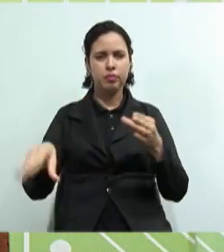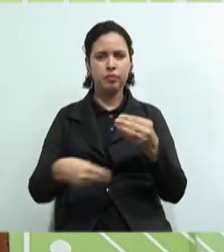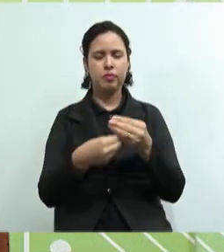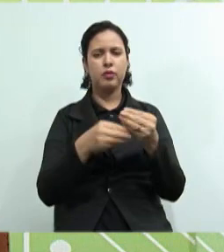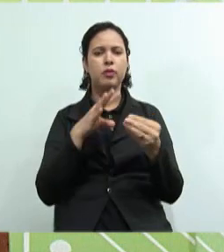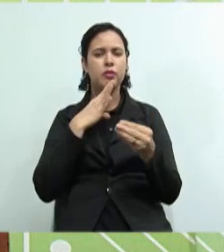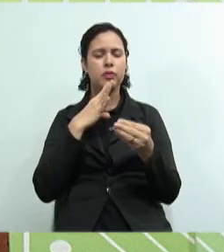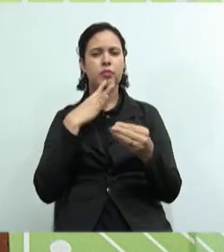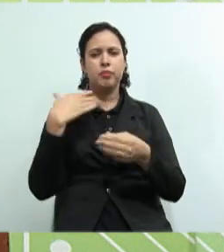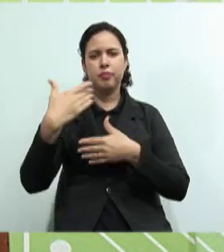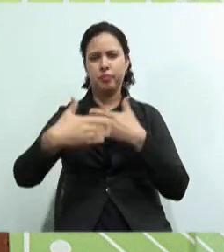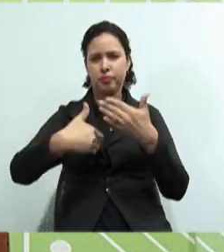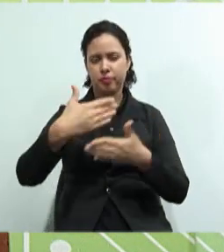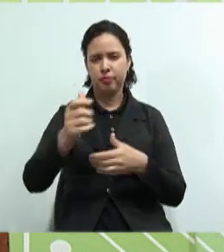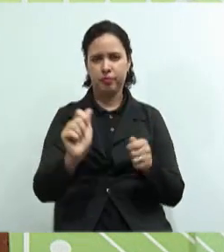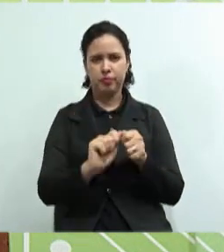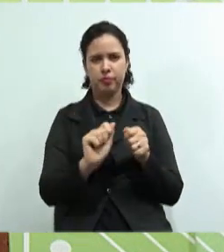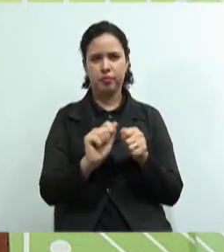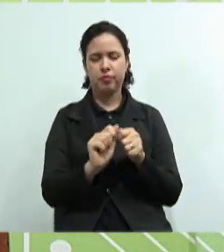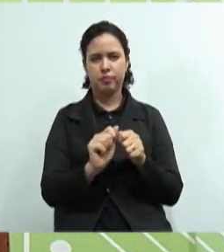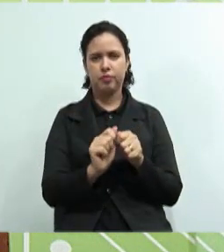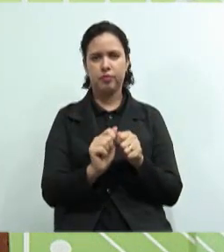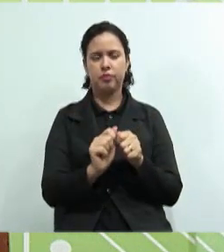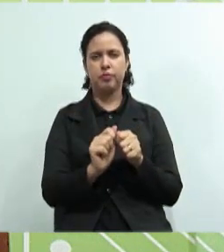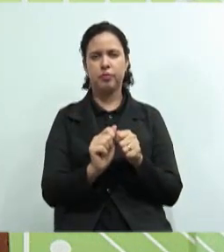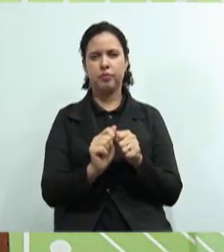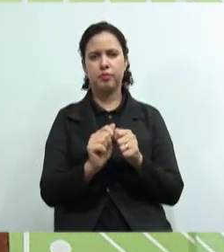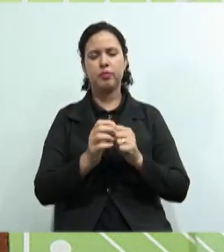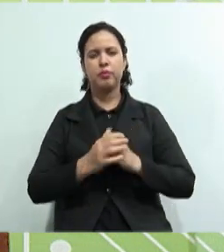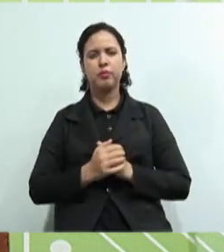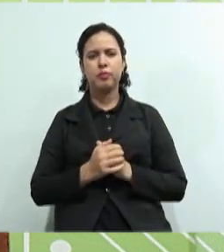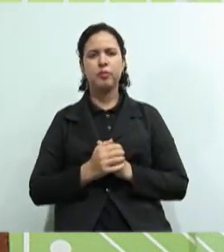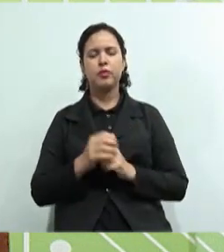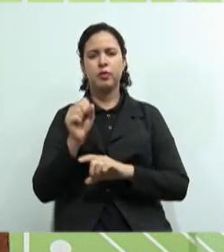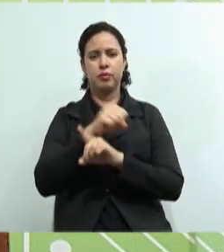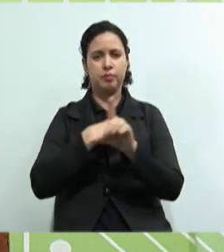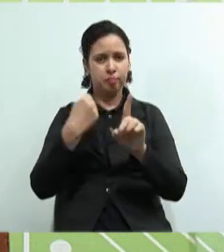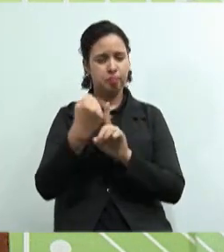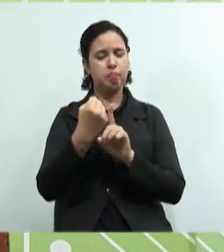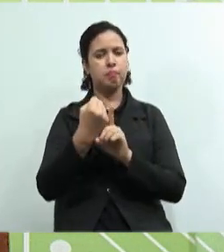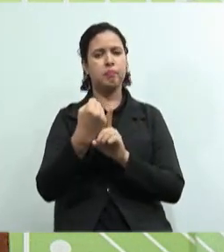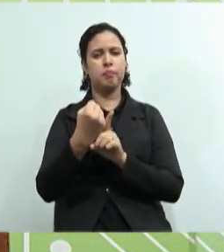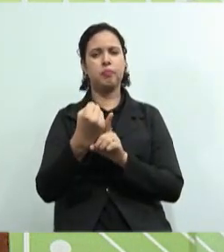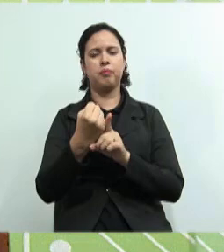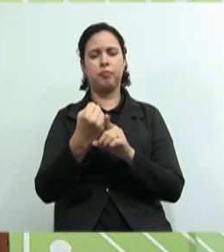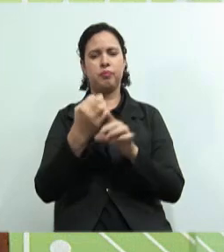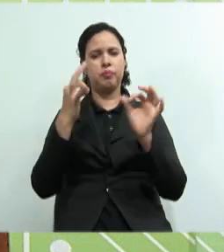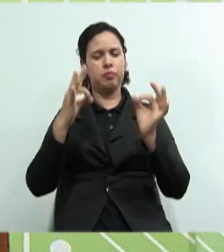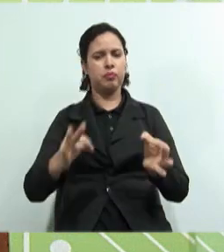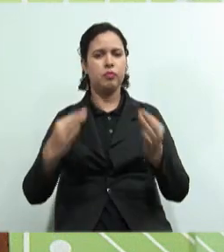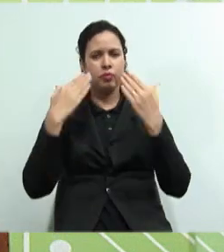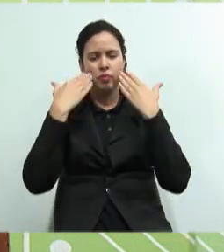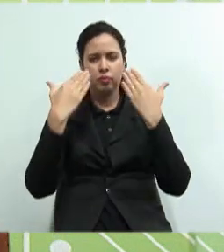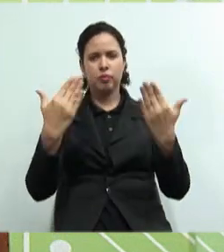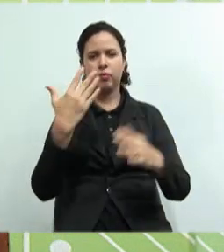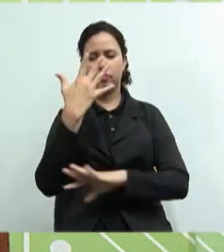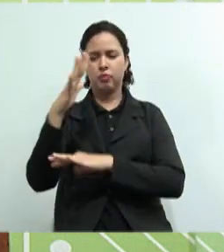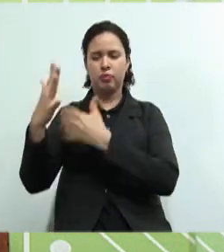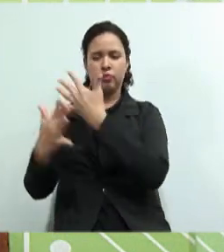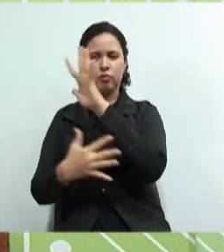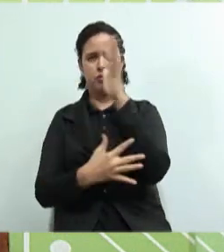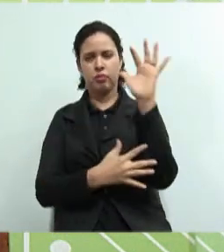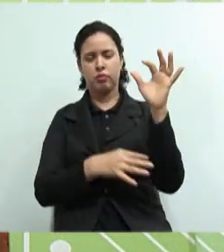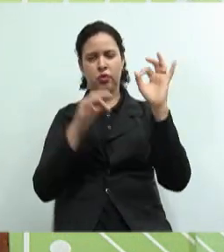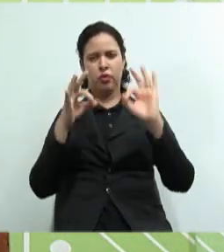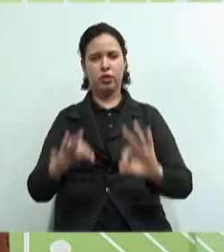agregar um processo produtivo e que reconhecidamente, socialmente mais justo, ecologicamente mais correto, também vai